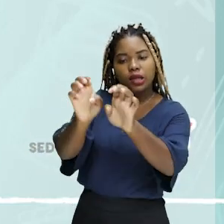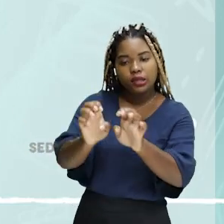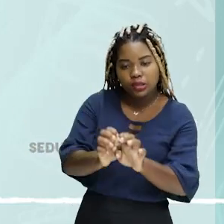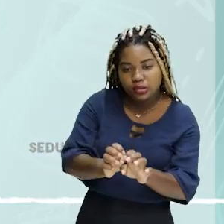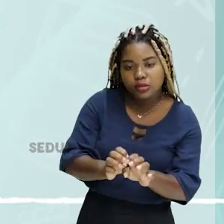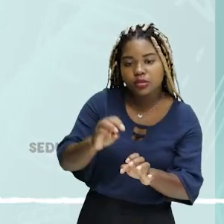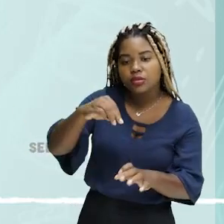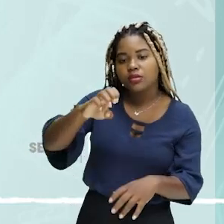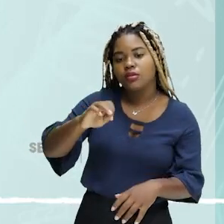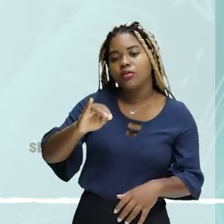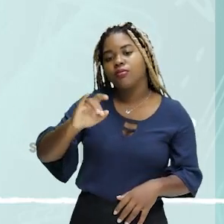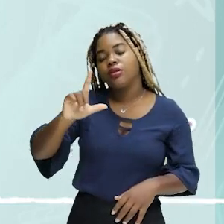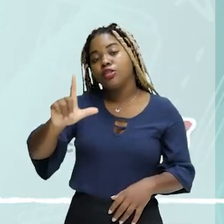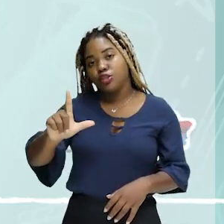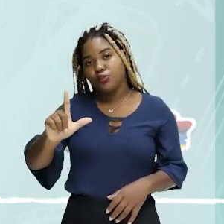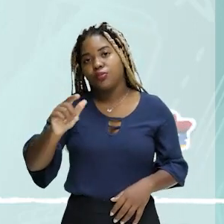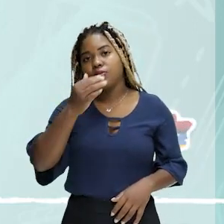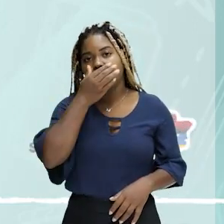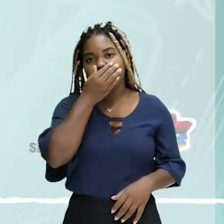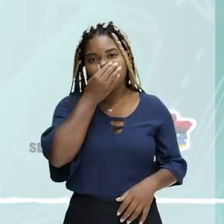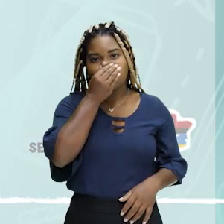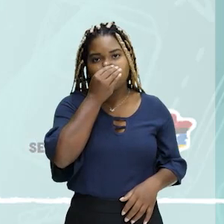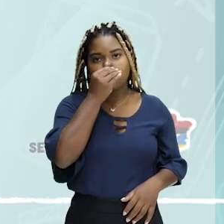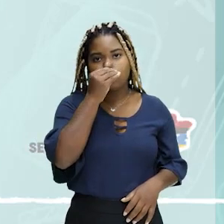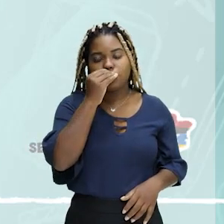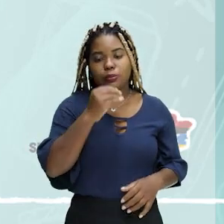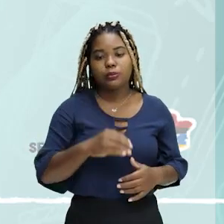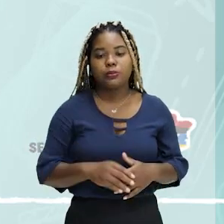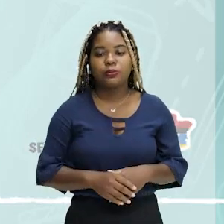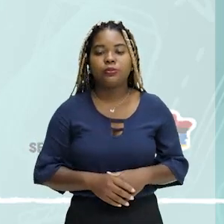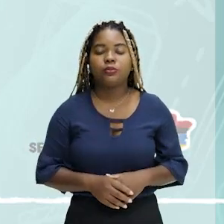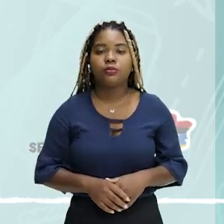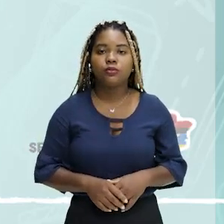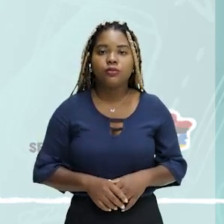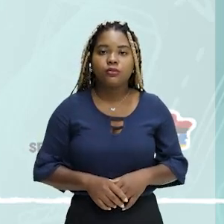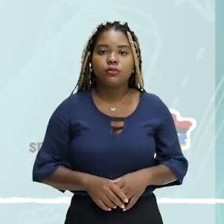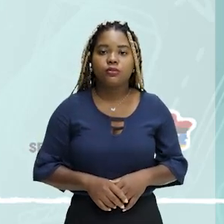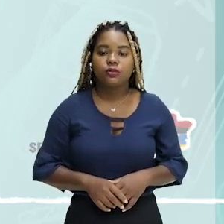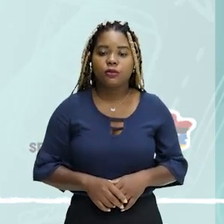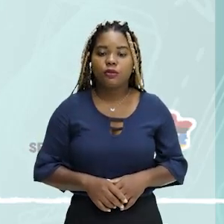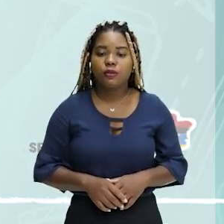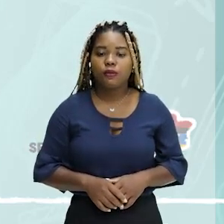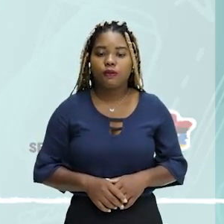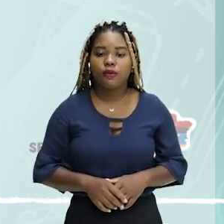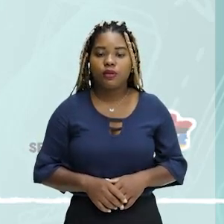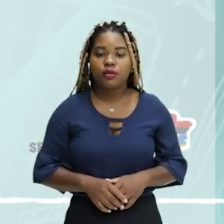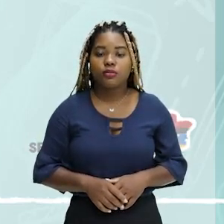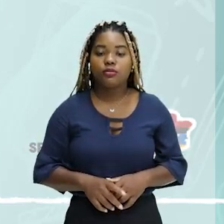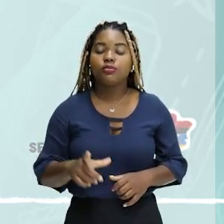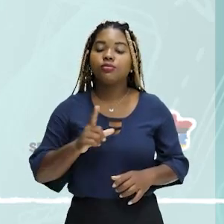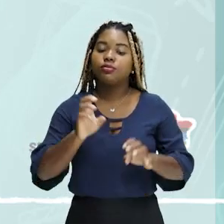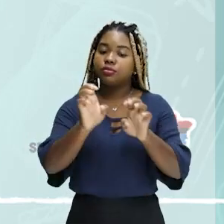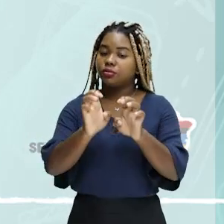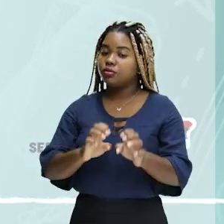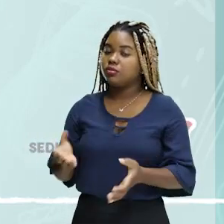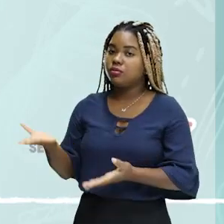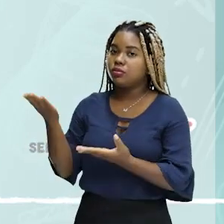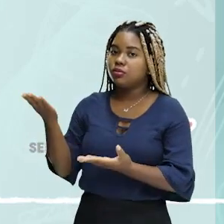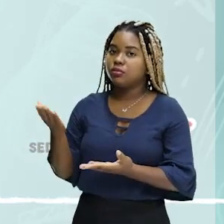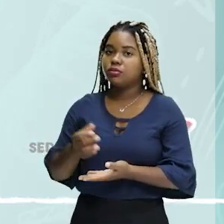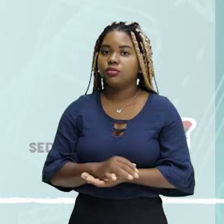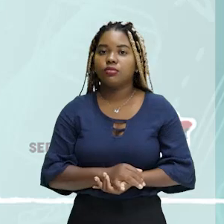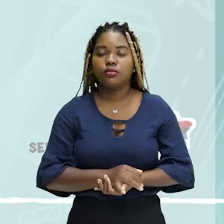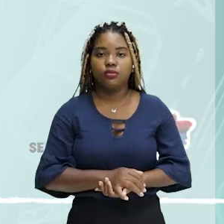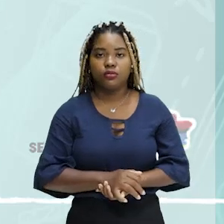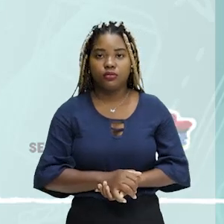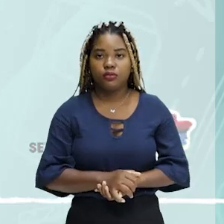do metil but 1,3-dieno, certo? Aqui está a estrutura do